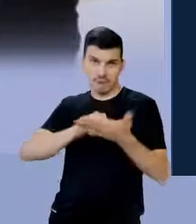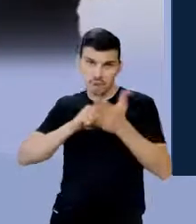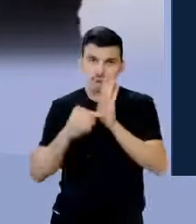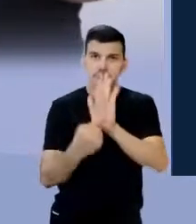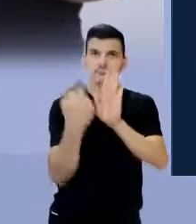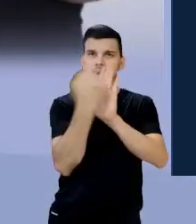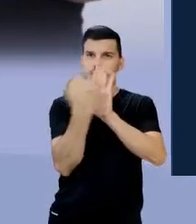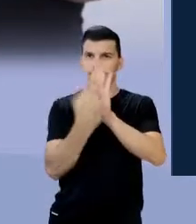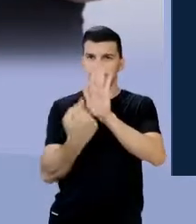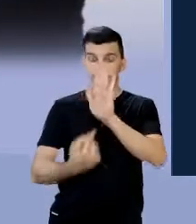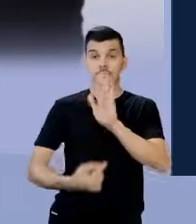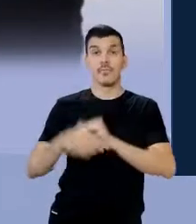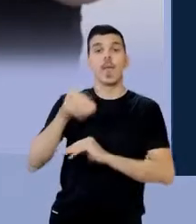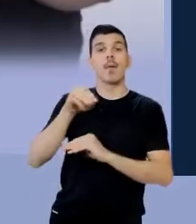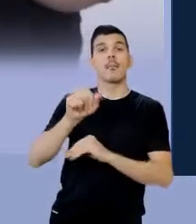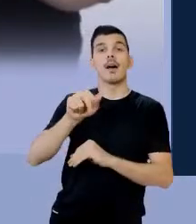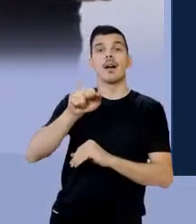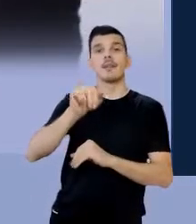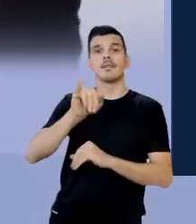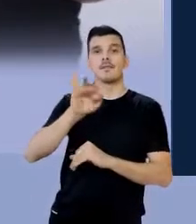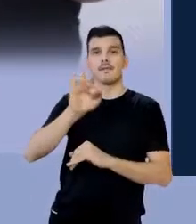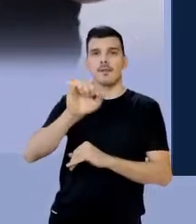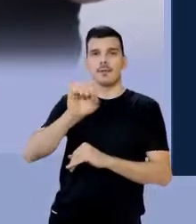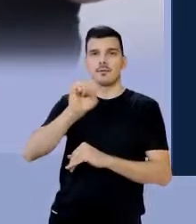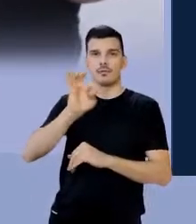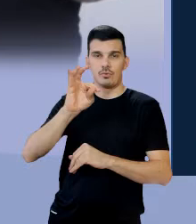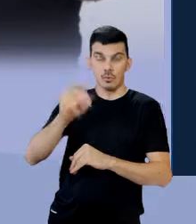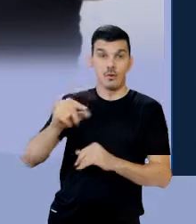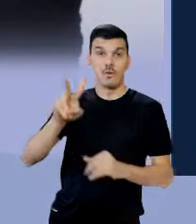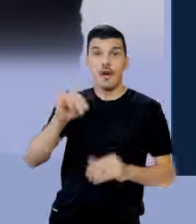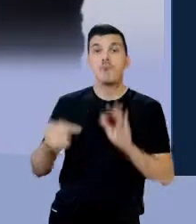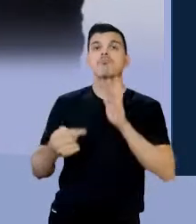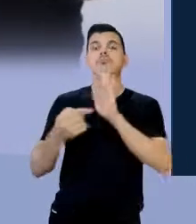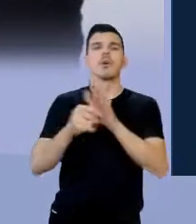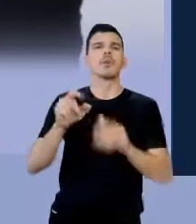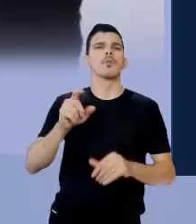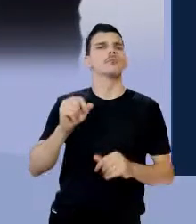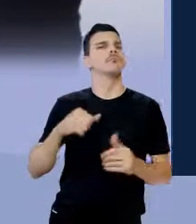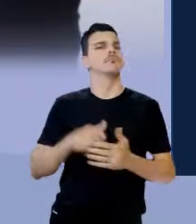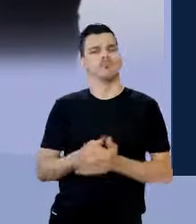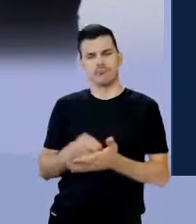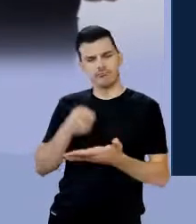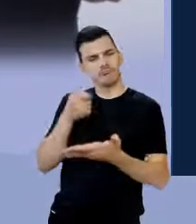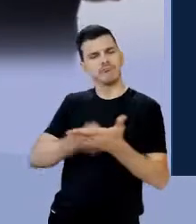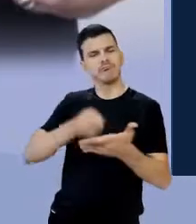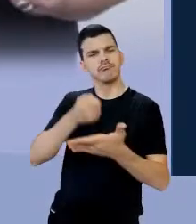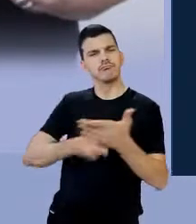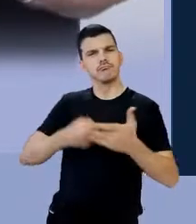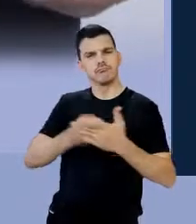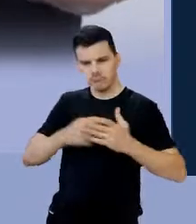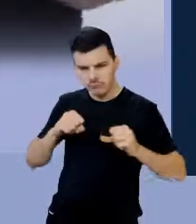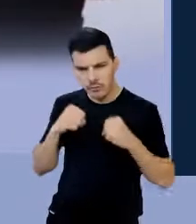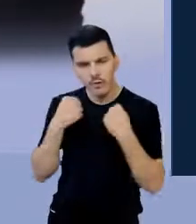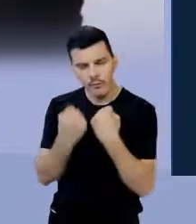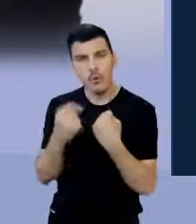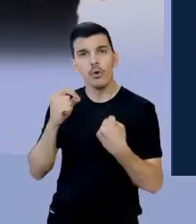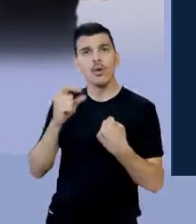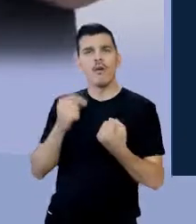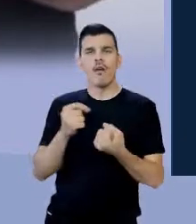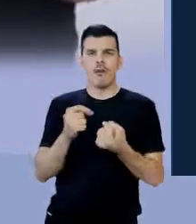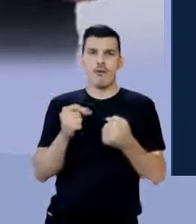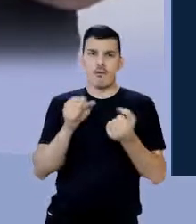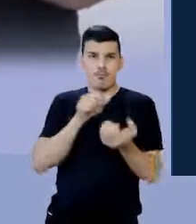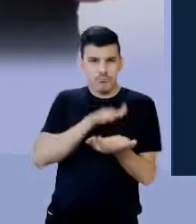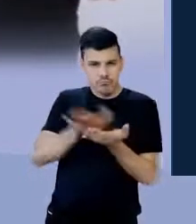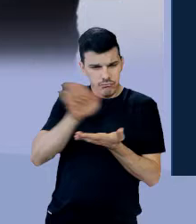um manifesto. E nesse manifesto regionalista, ele vai agir em defesa da